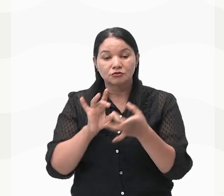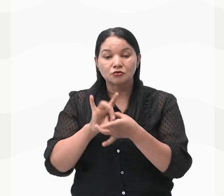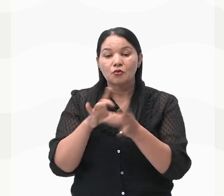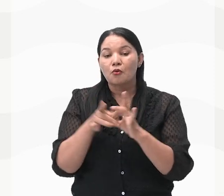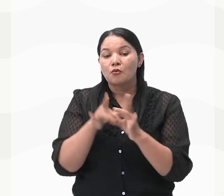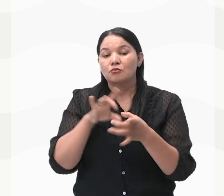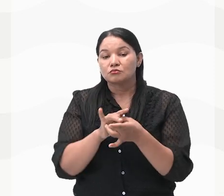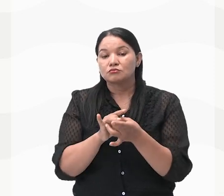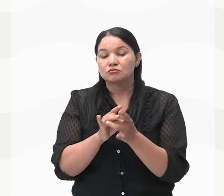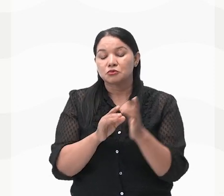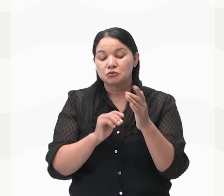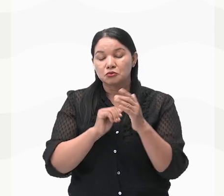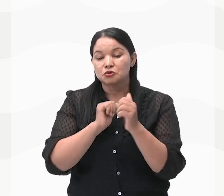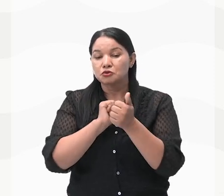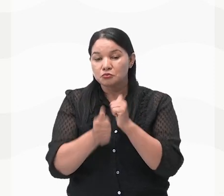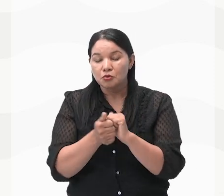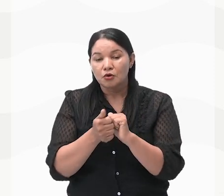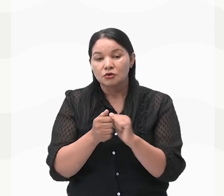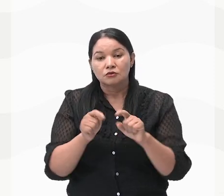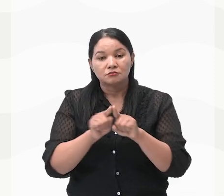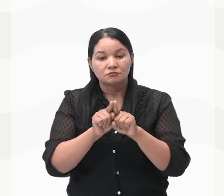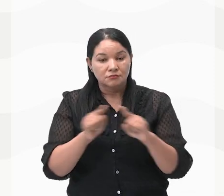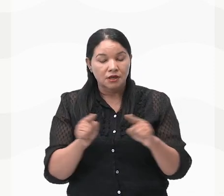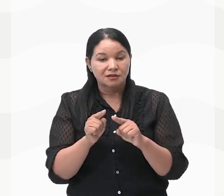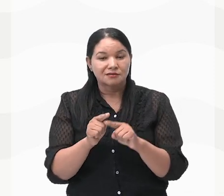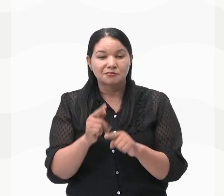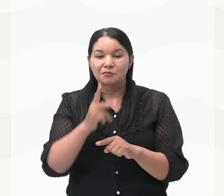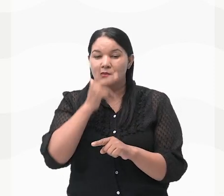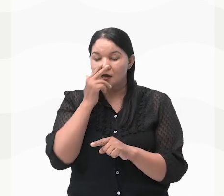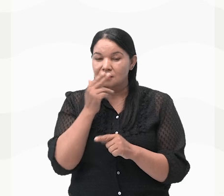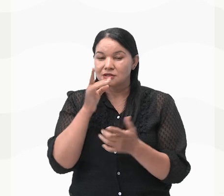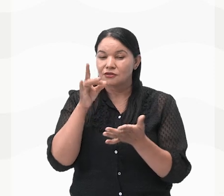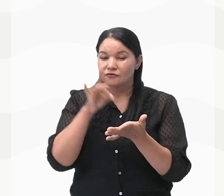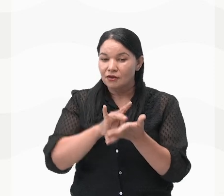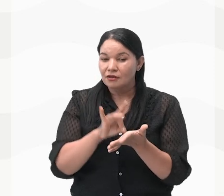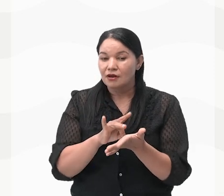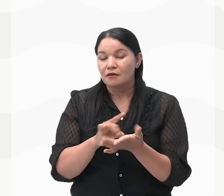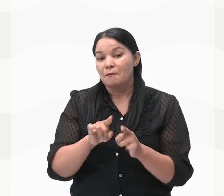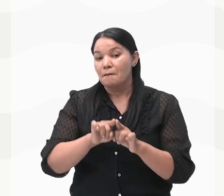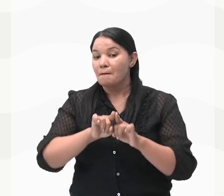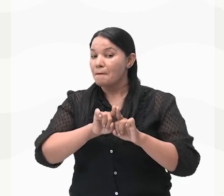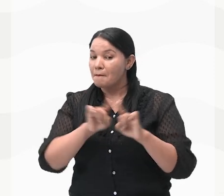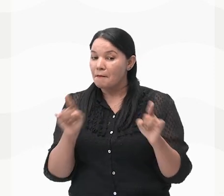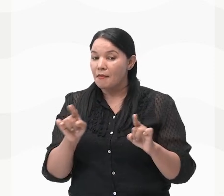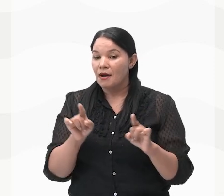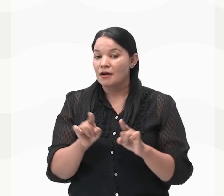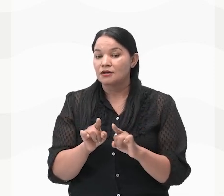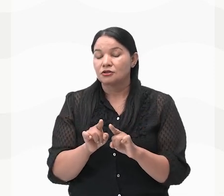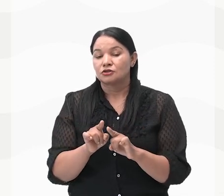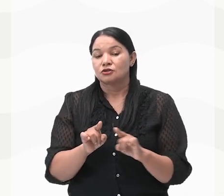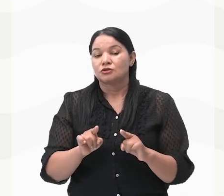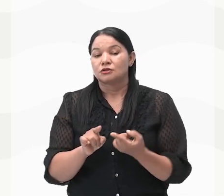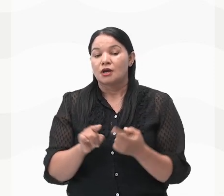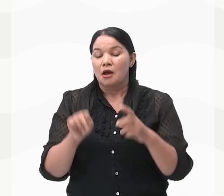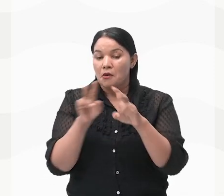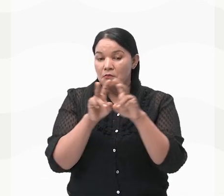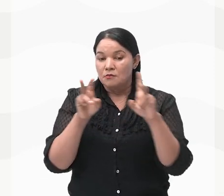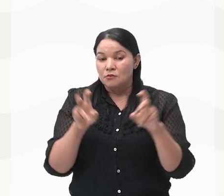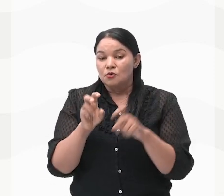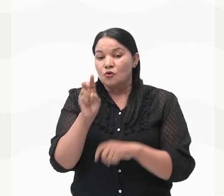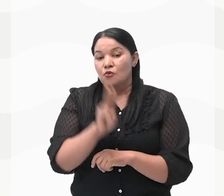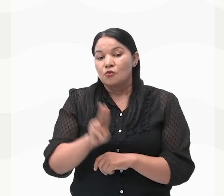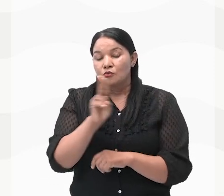A manchete, por sua vez, usa uma linguagem simples, direta, o que também contribui para